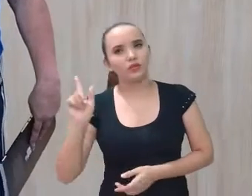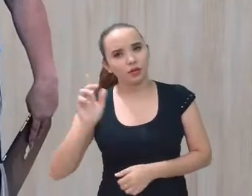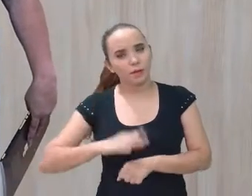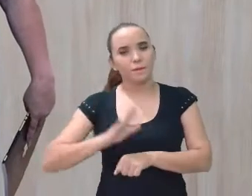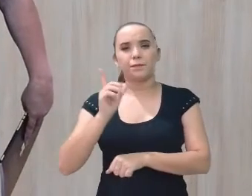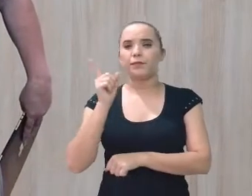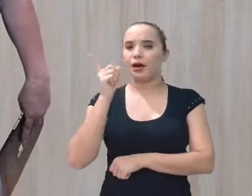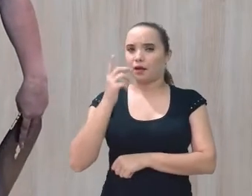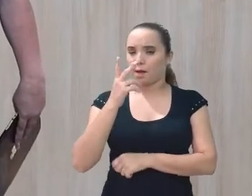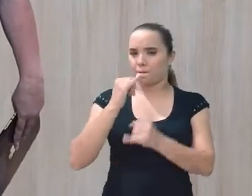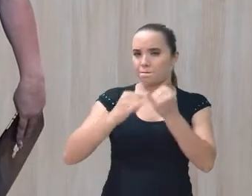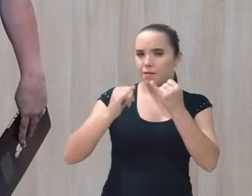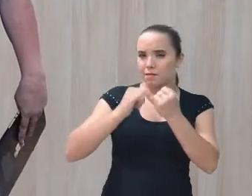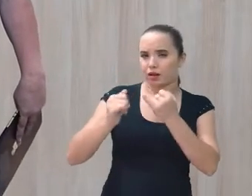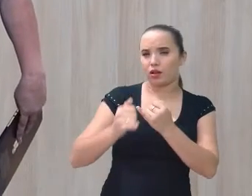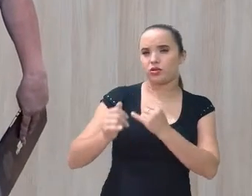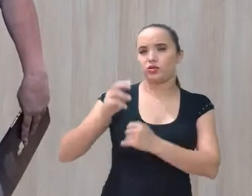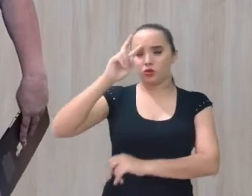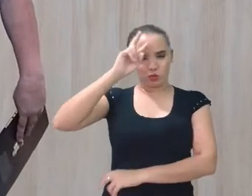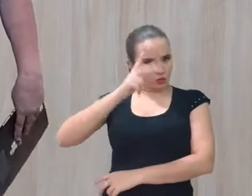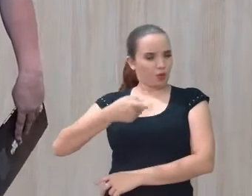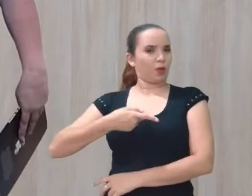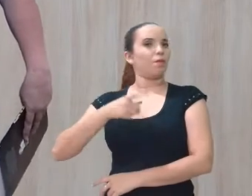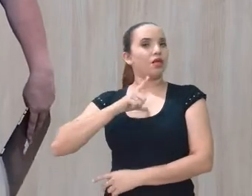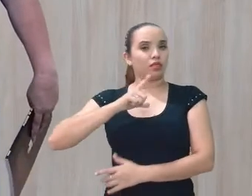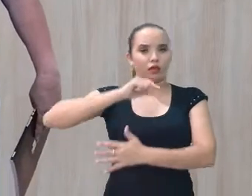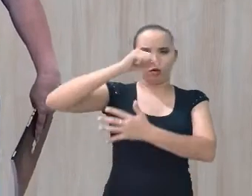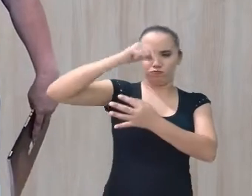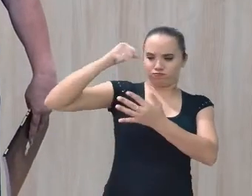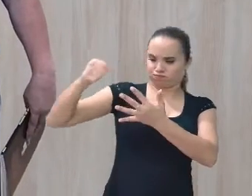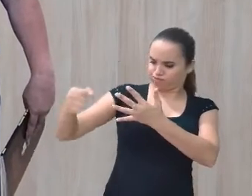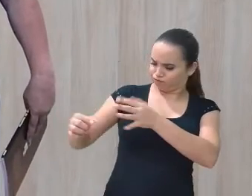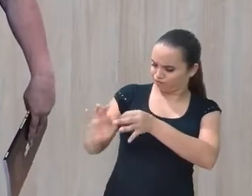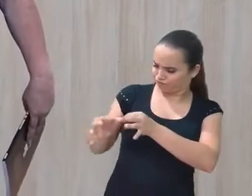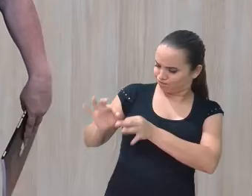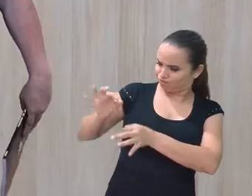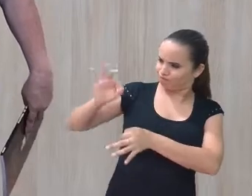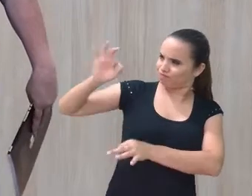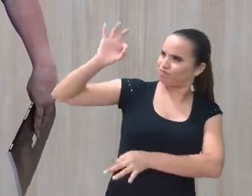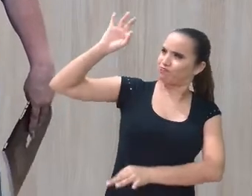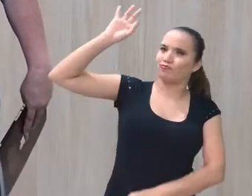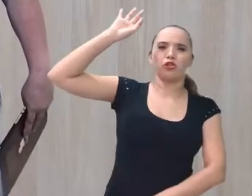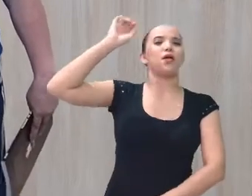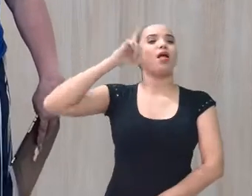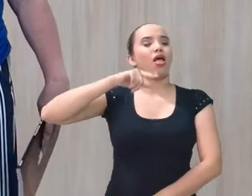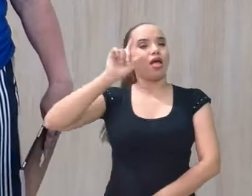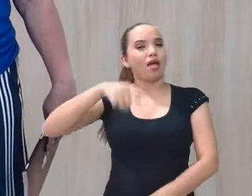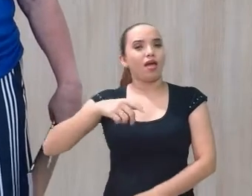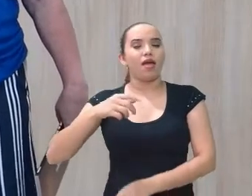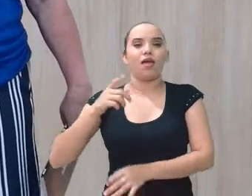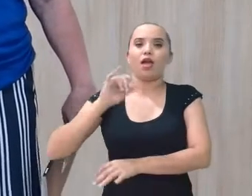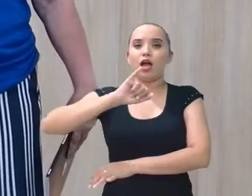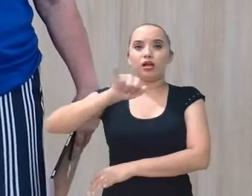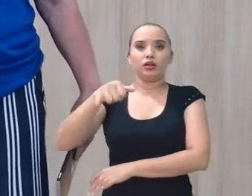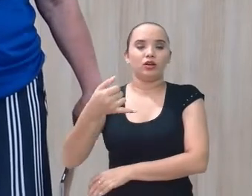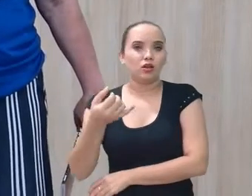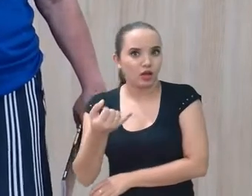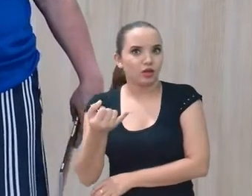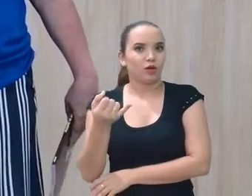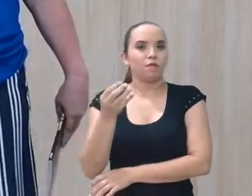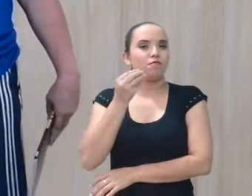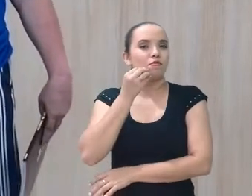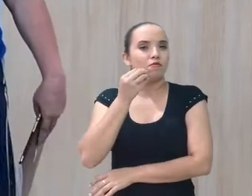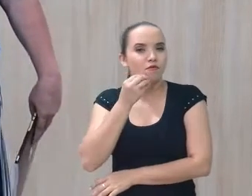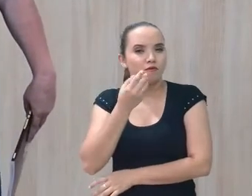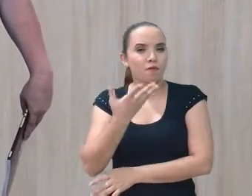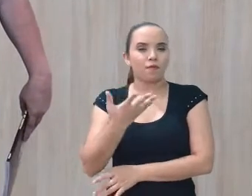realidade. E existem outros tipos, é infinita assim, as possibilidades que o Canva traz para vocês fazerem uma história em quadrinho,